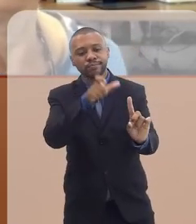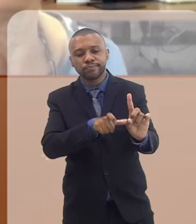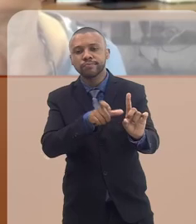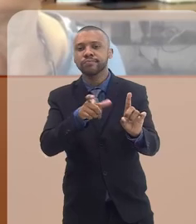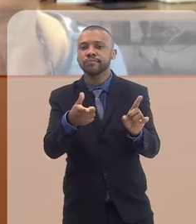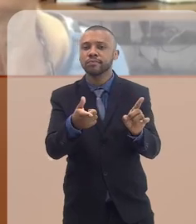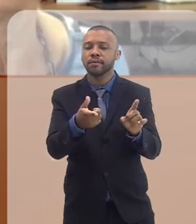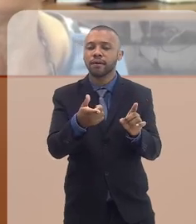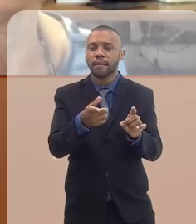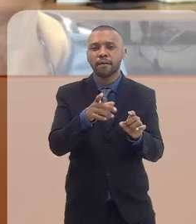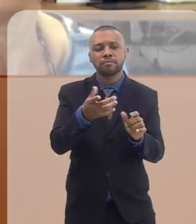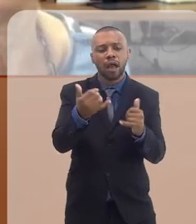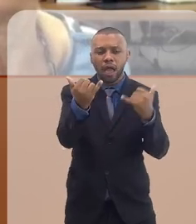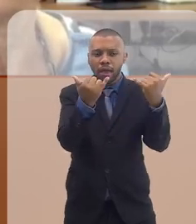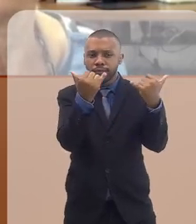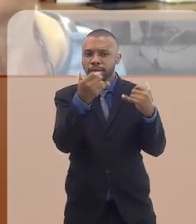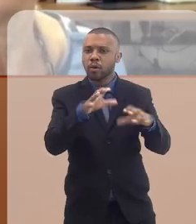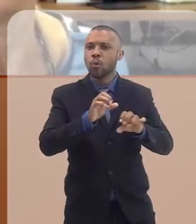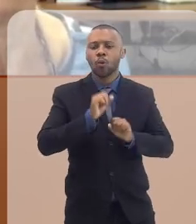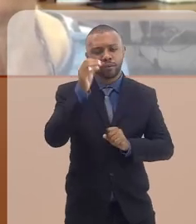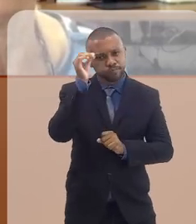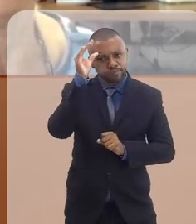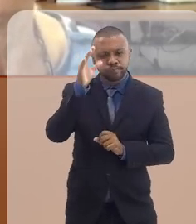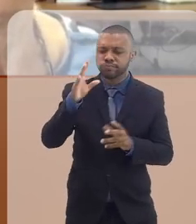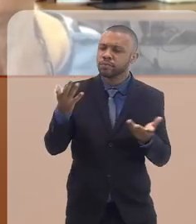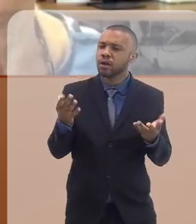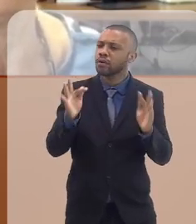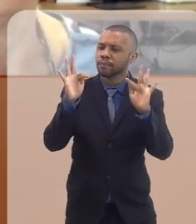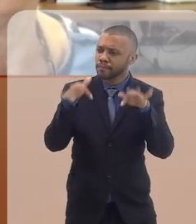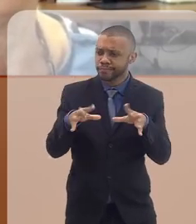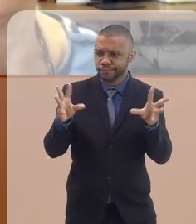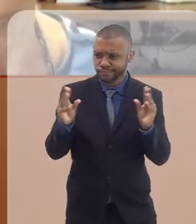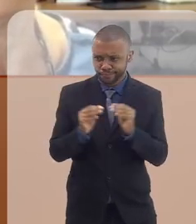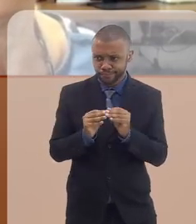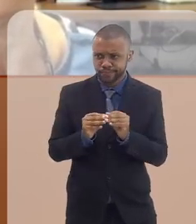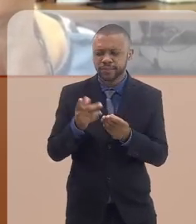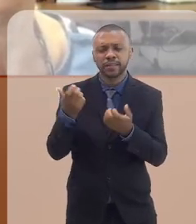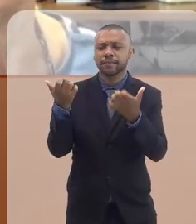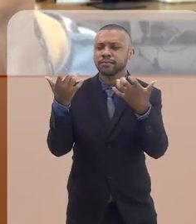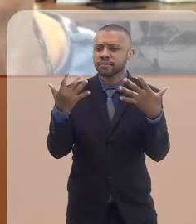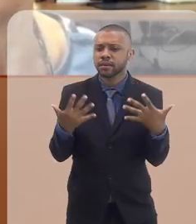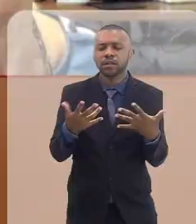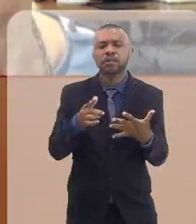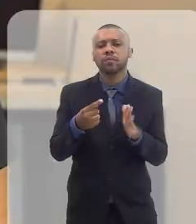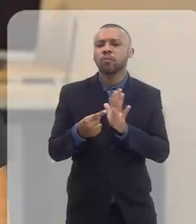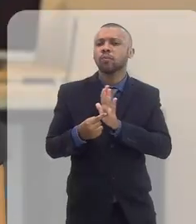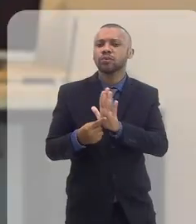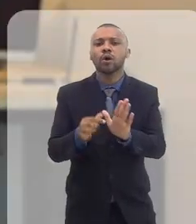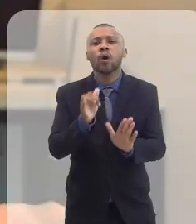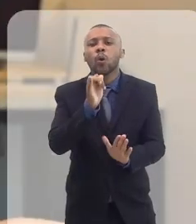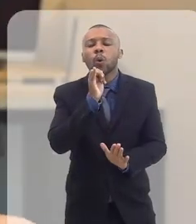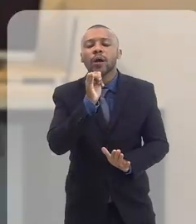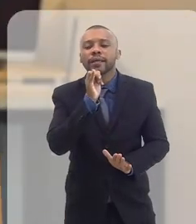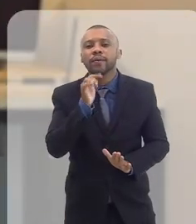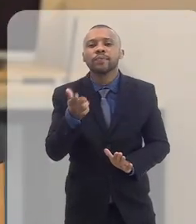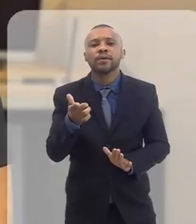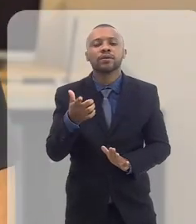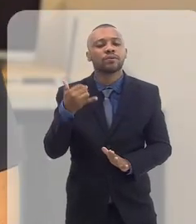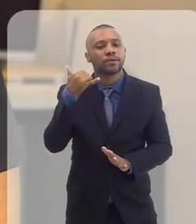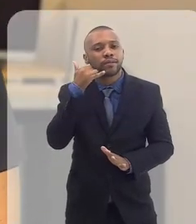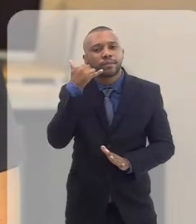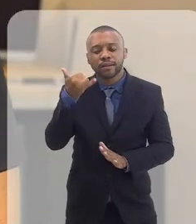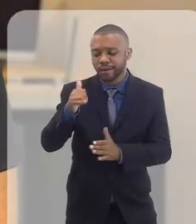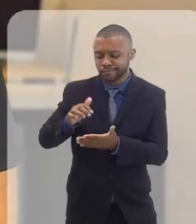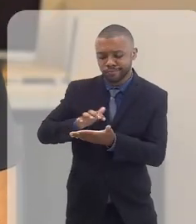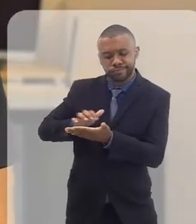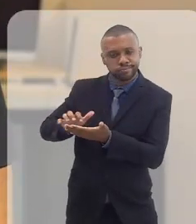valorizados, reconhecidos, bem formados. E, Helena, só para a gente encerrar, você estava falando, deu o exemplo